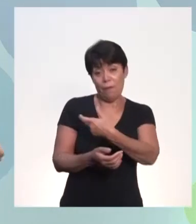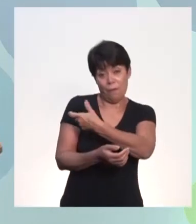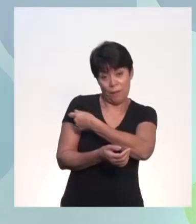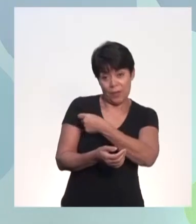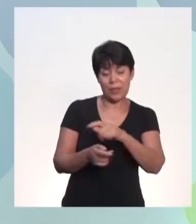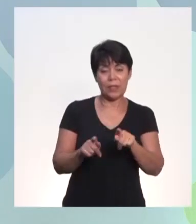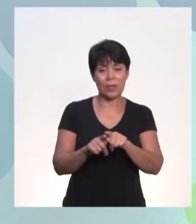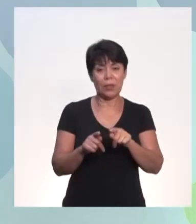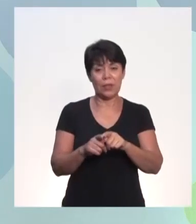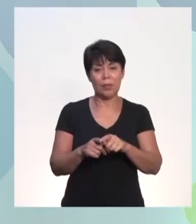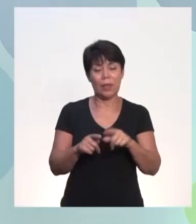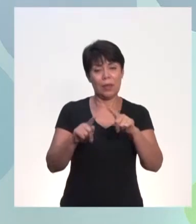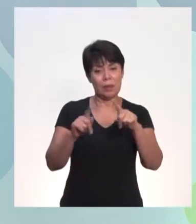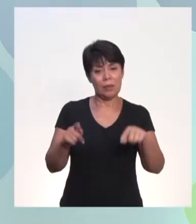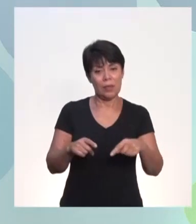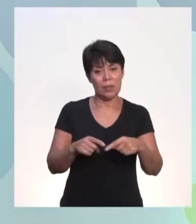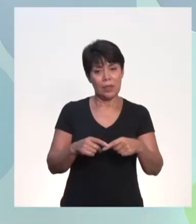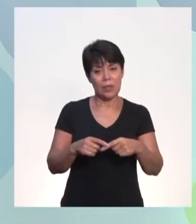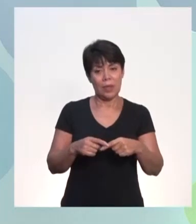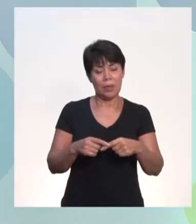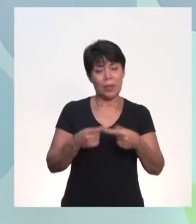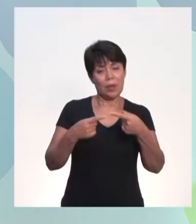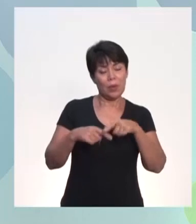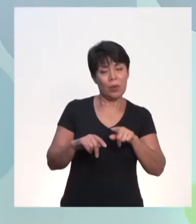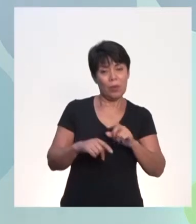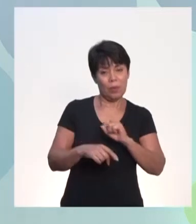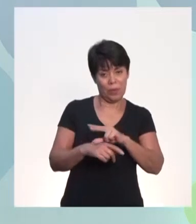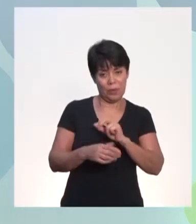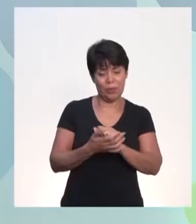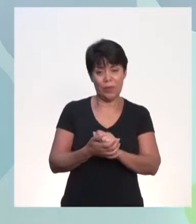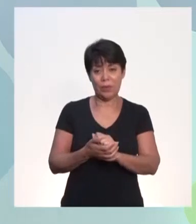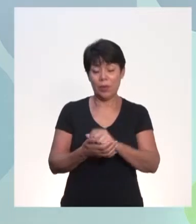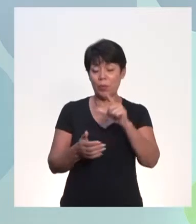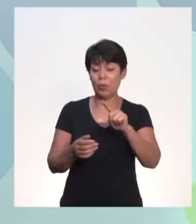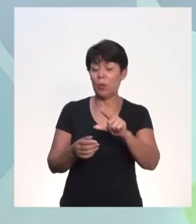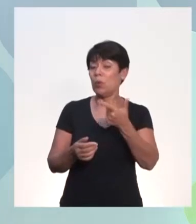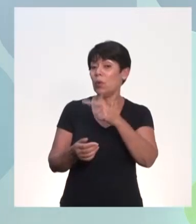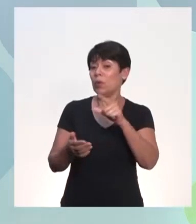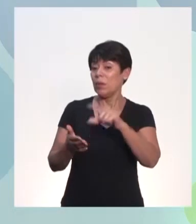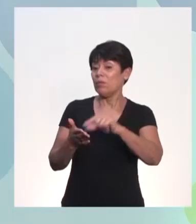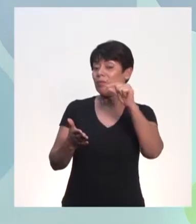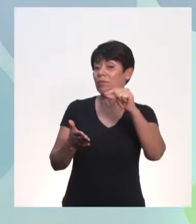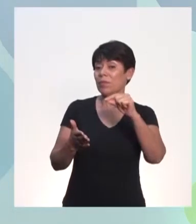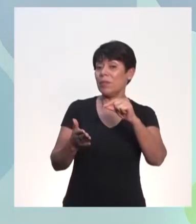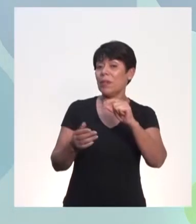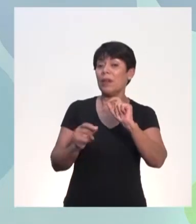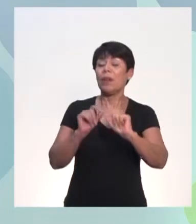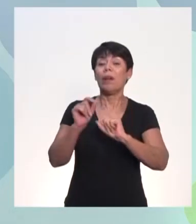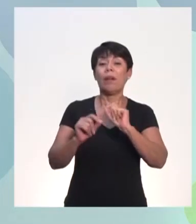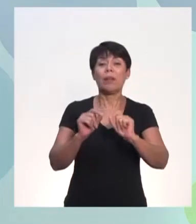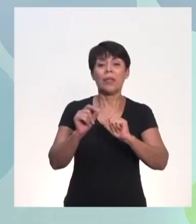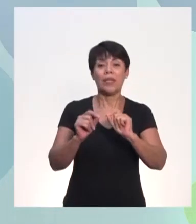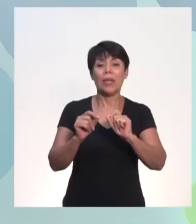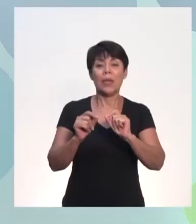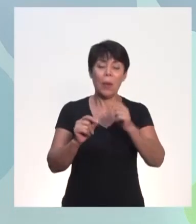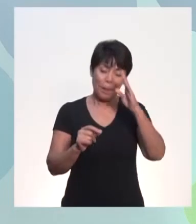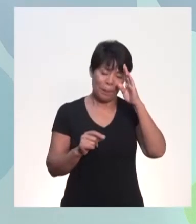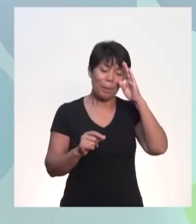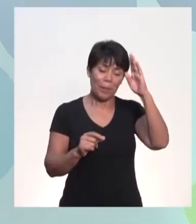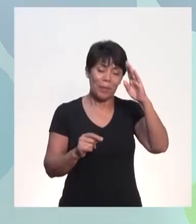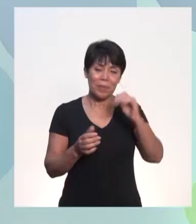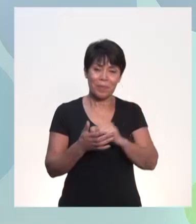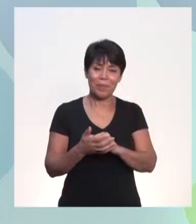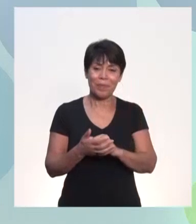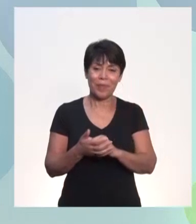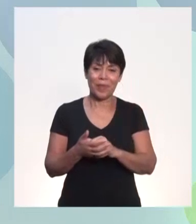e sistema imunológico. Então, assim, a gente consegue tirar desse texto o que é o principal, qual